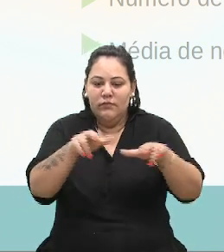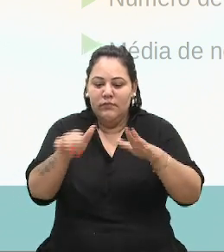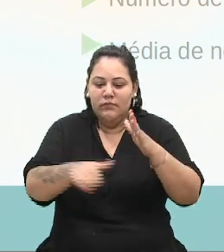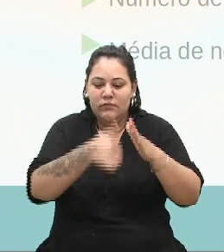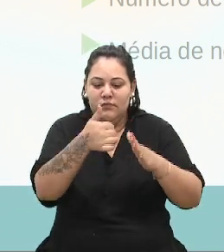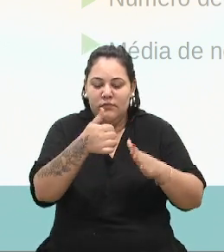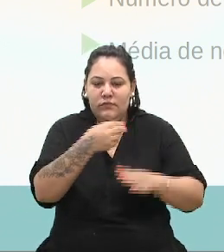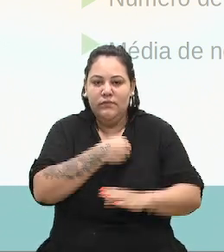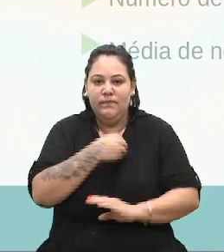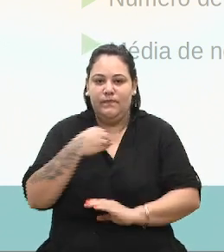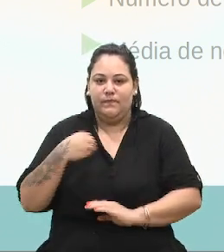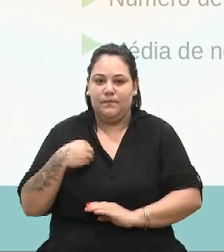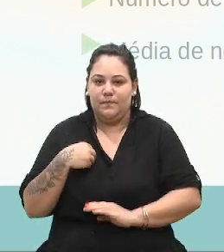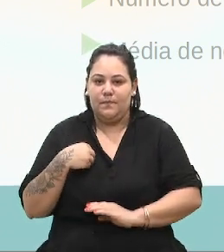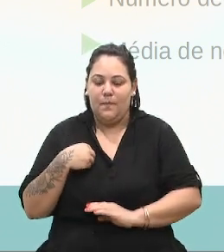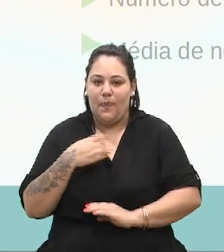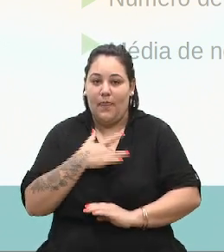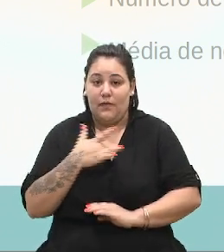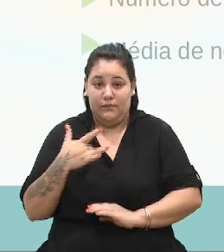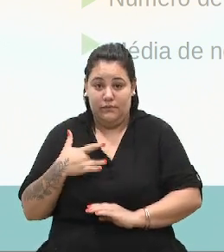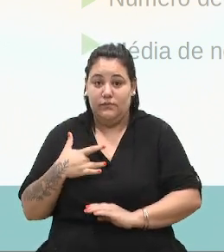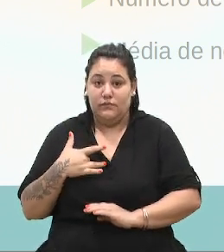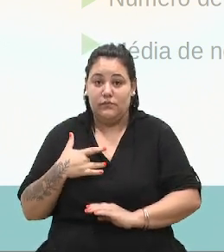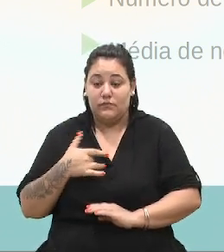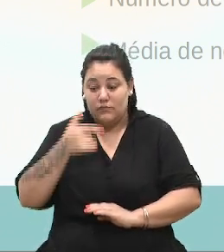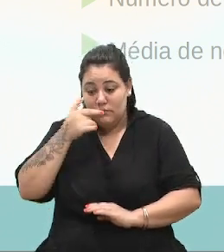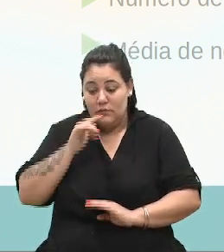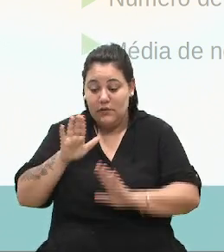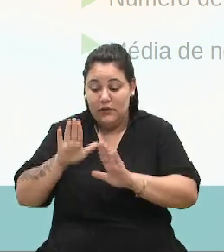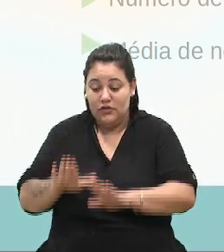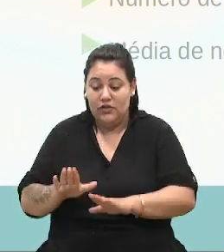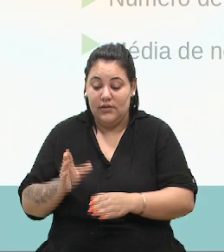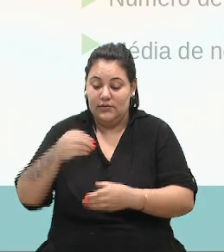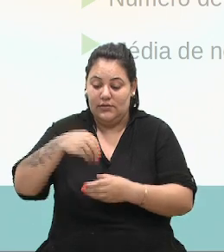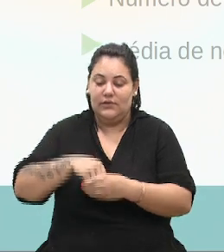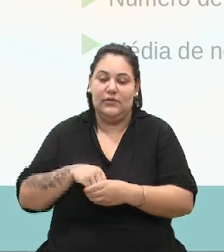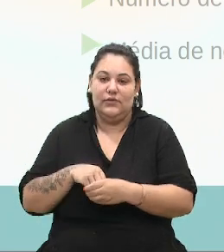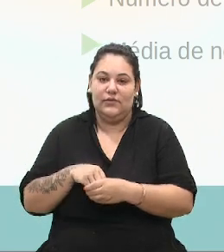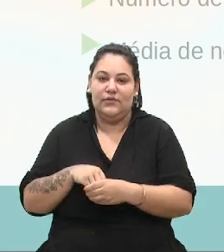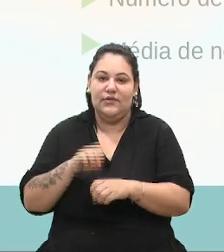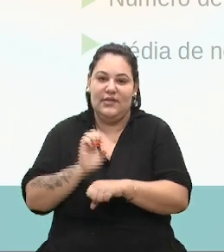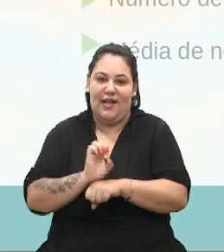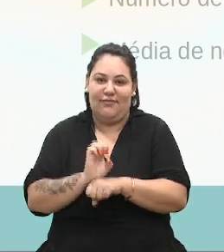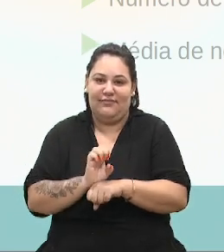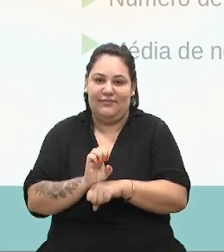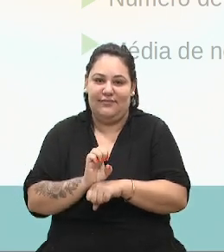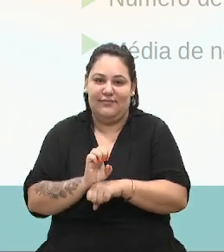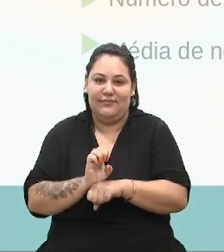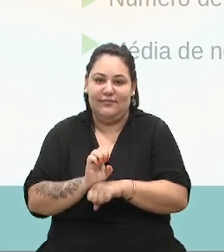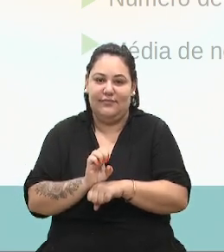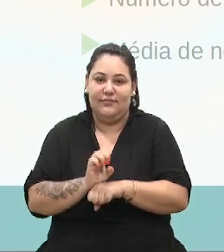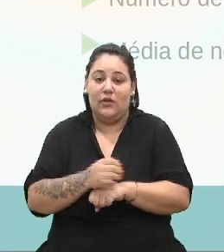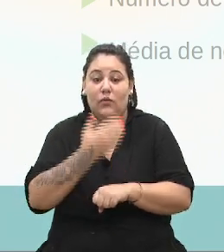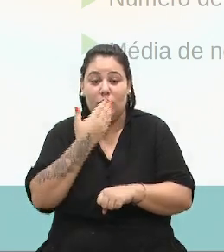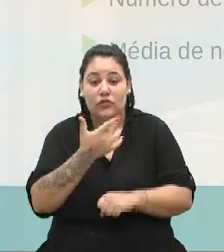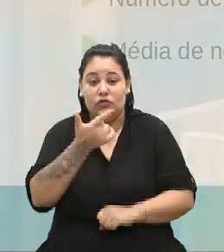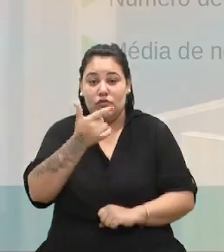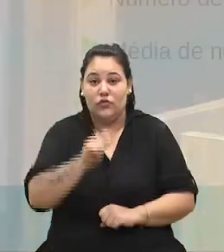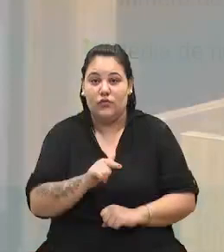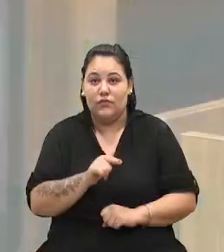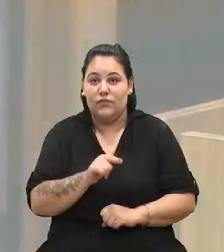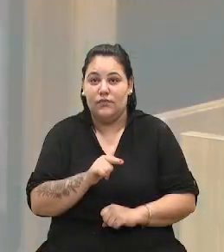sim nós vamos conseguir fixar os médicos no interior do Estado. E mais uma vez reforço e peço o apoio até